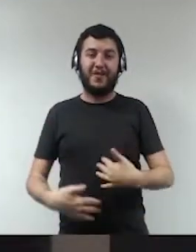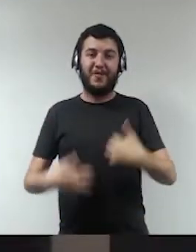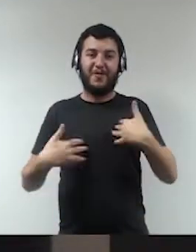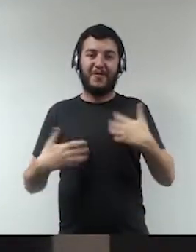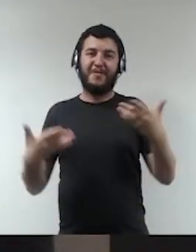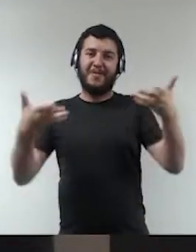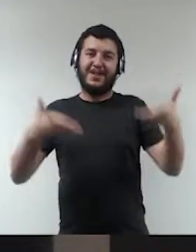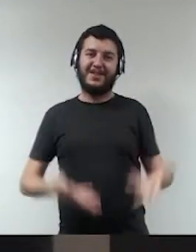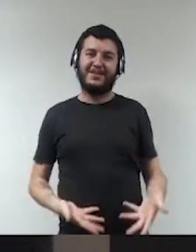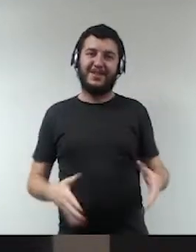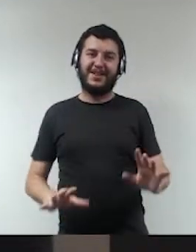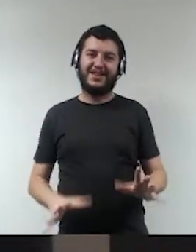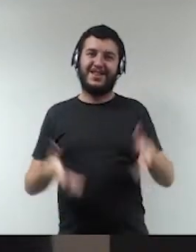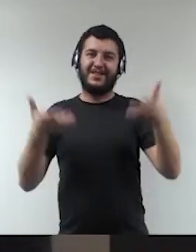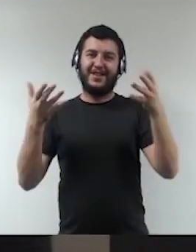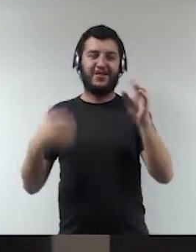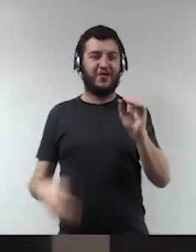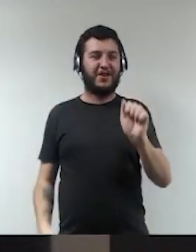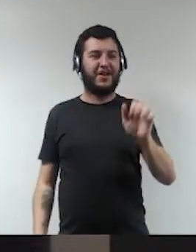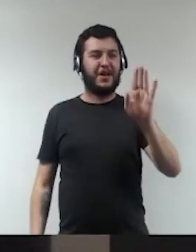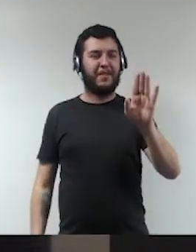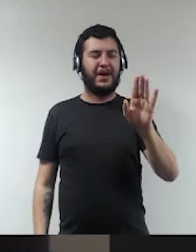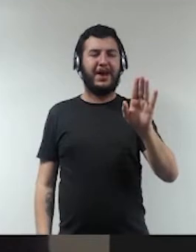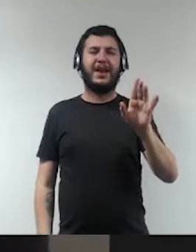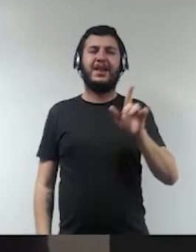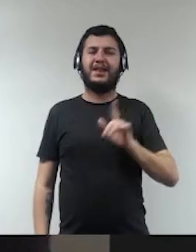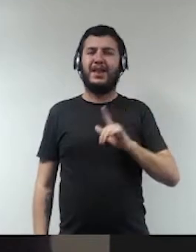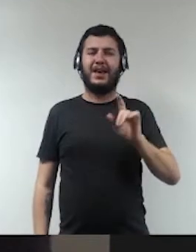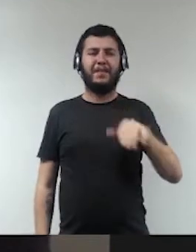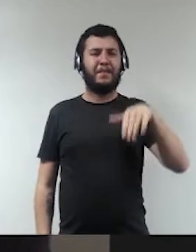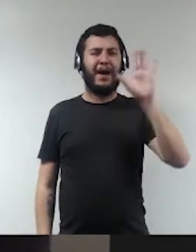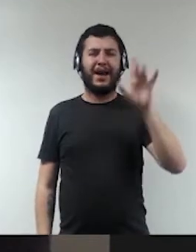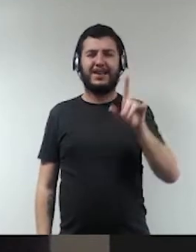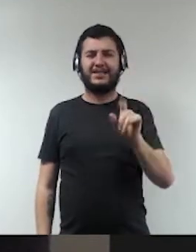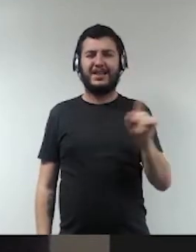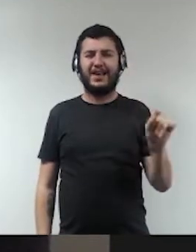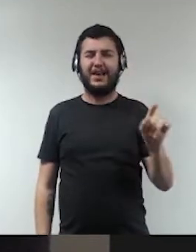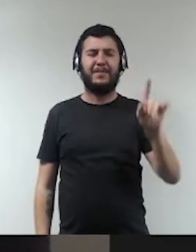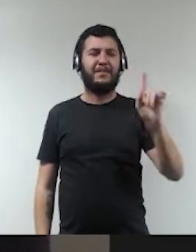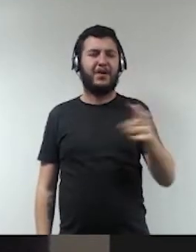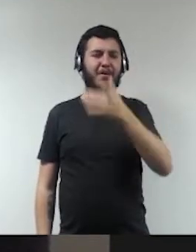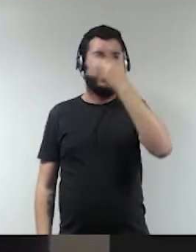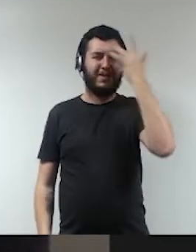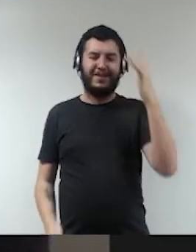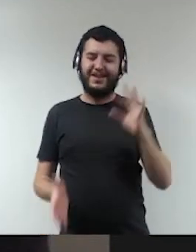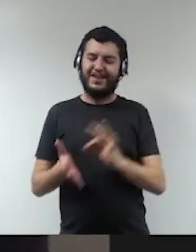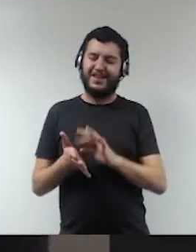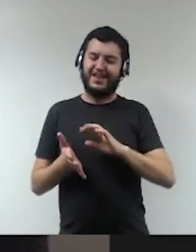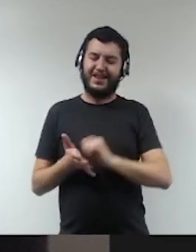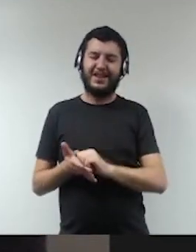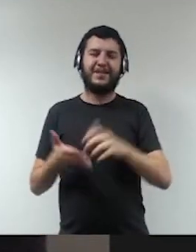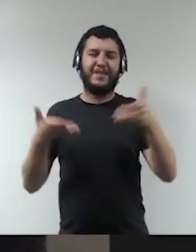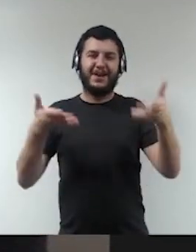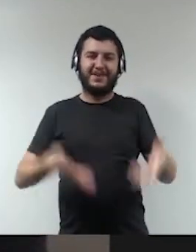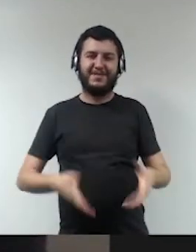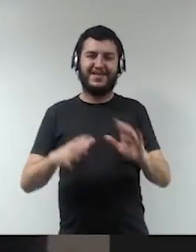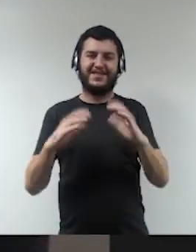OAB Federal, com mais de 100 mil inscritos, ao lado das minhas queridas amigas,